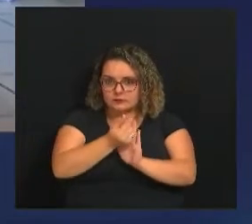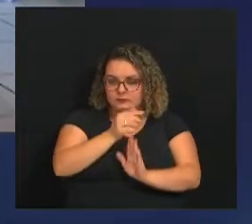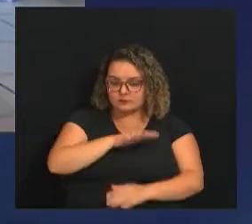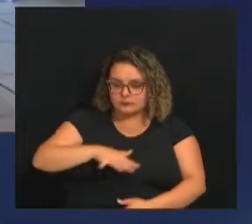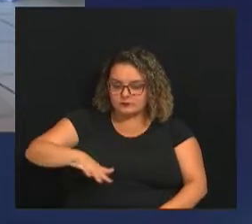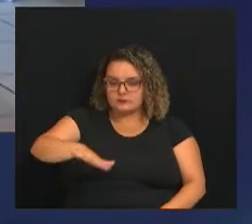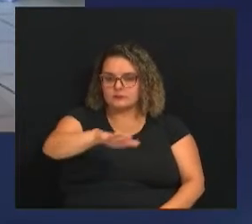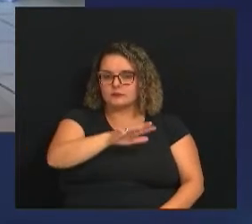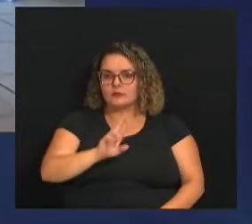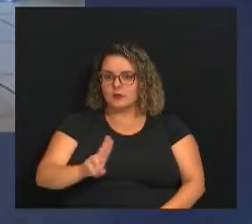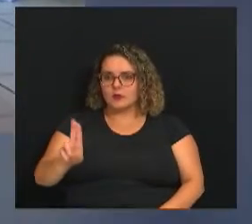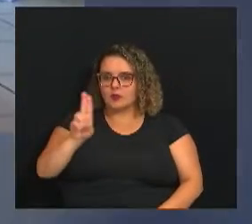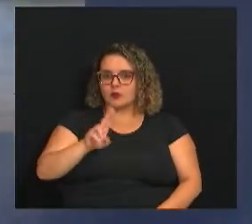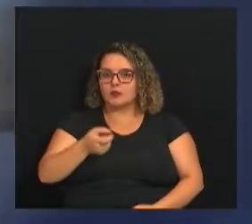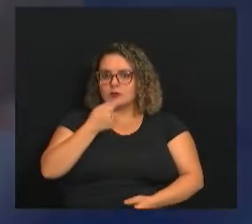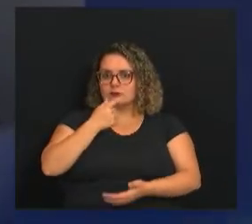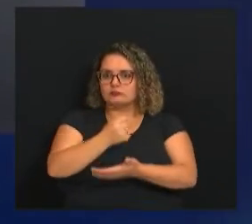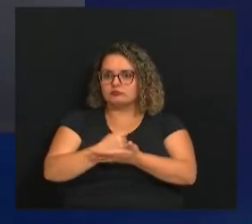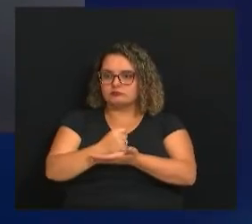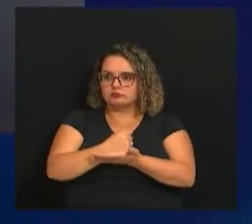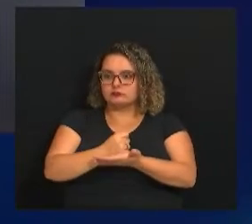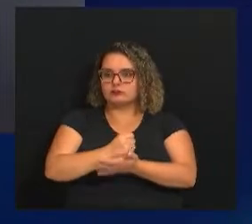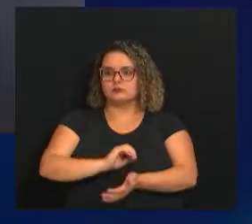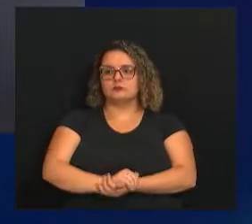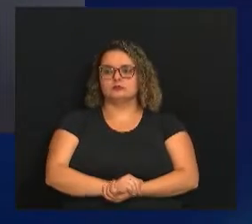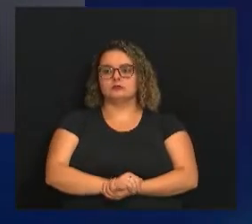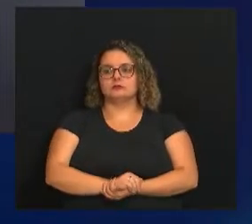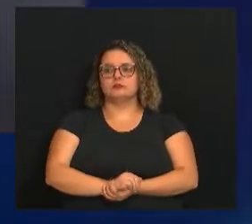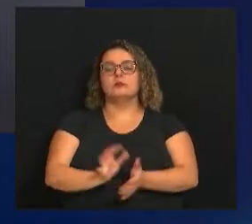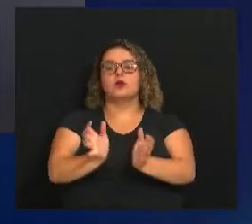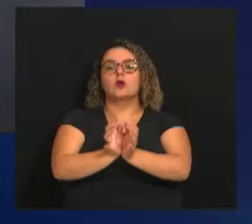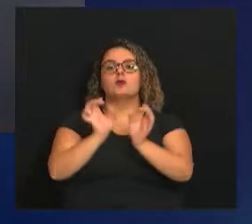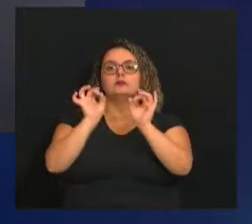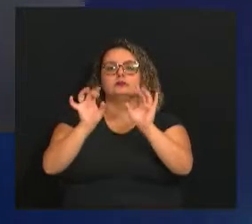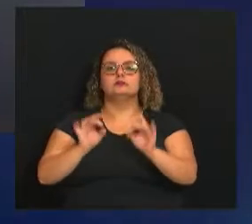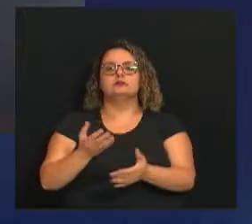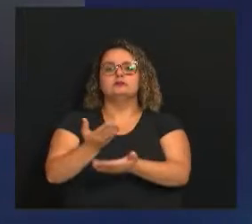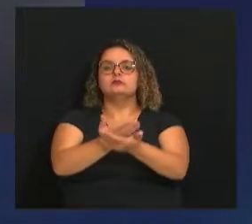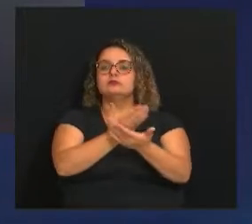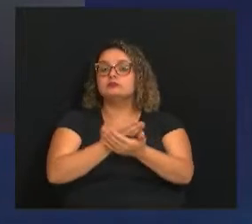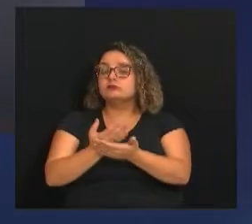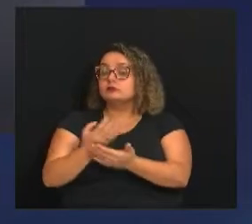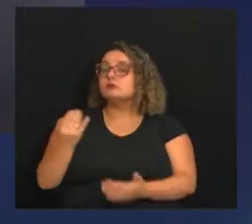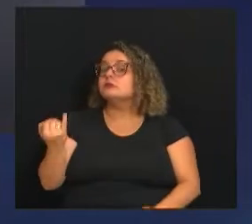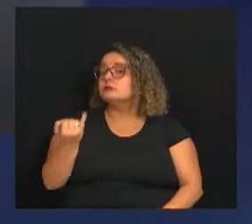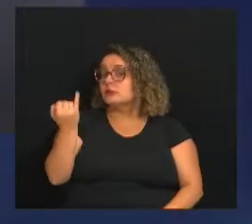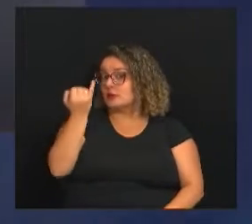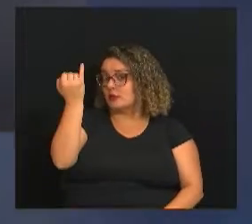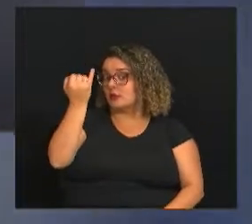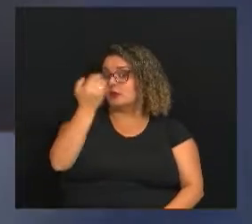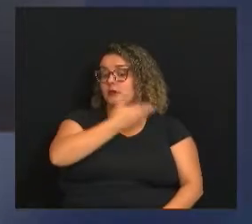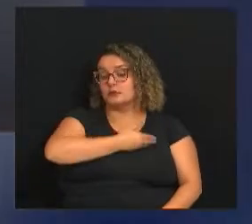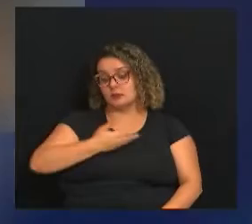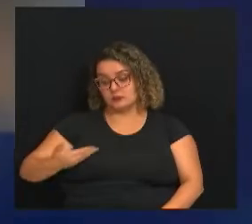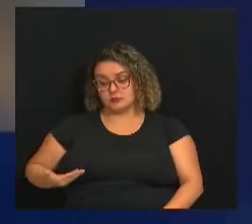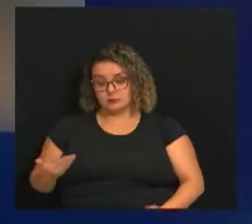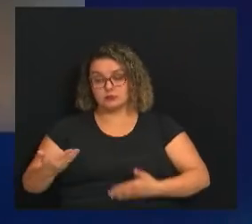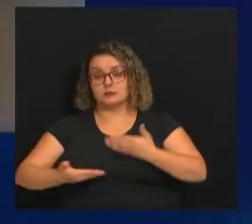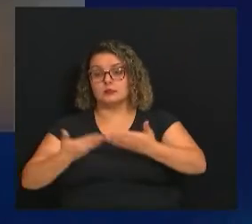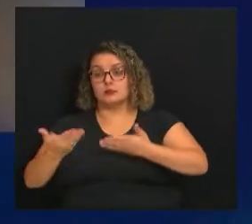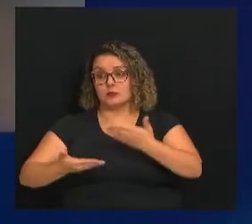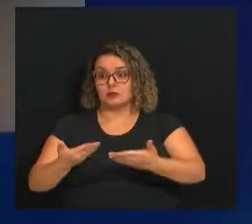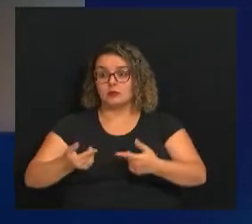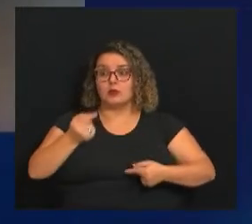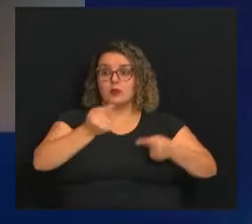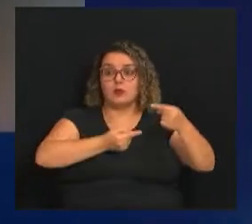uso racional de medicamentos. Comissão Especial de Estudos sobre a Importância do Funcionalismo Público debate